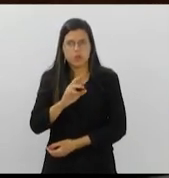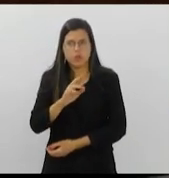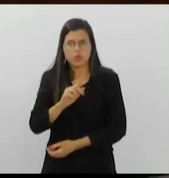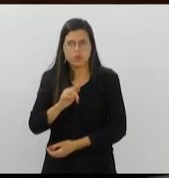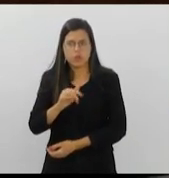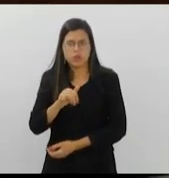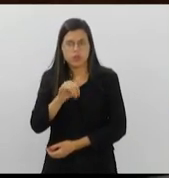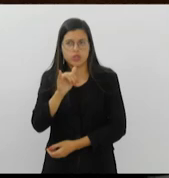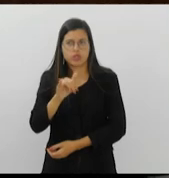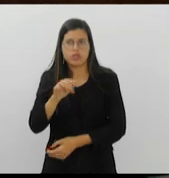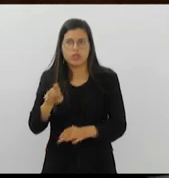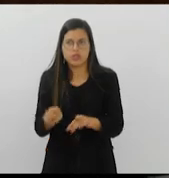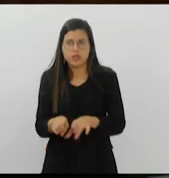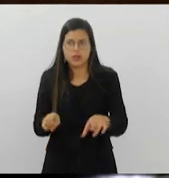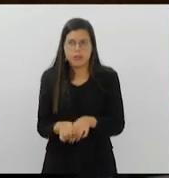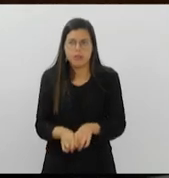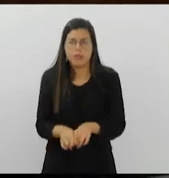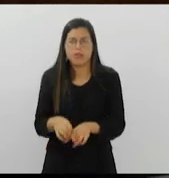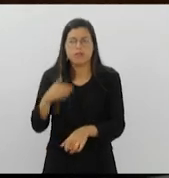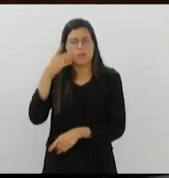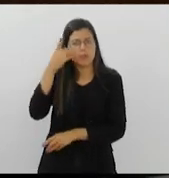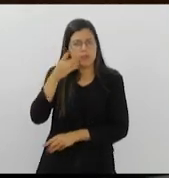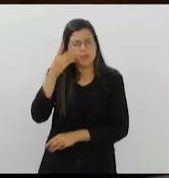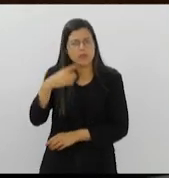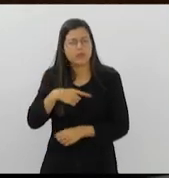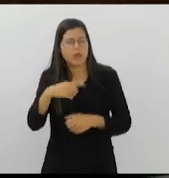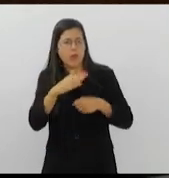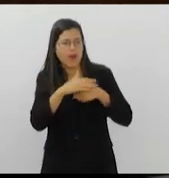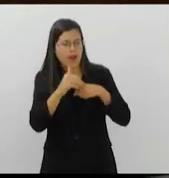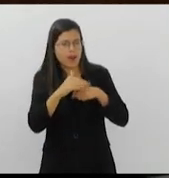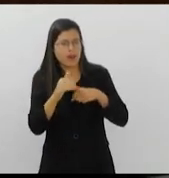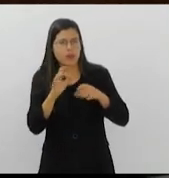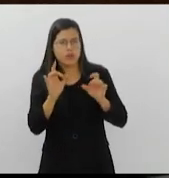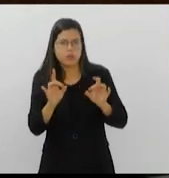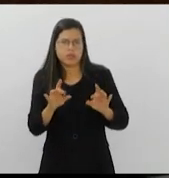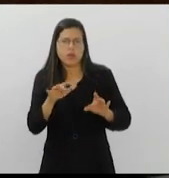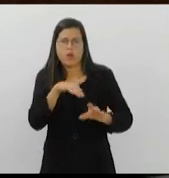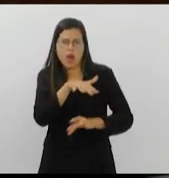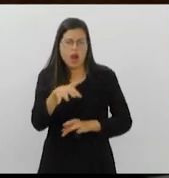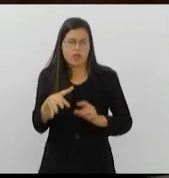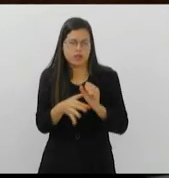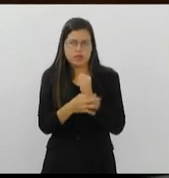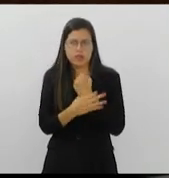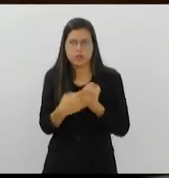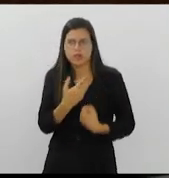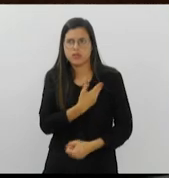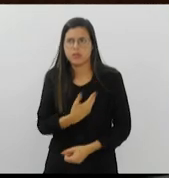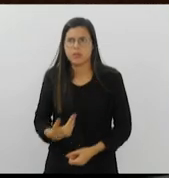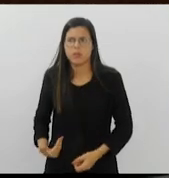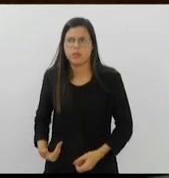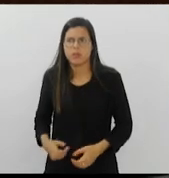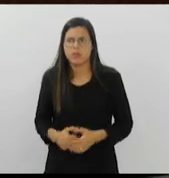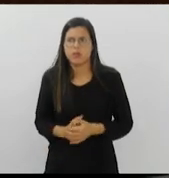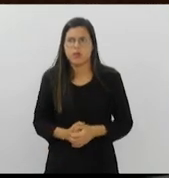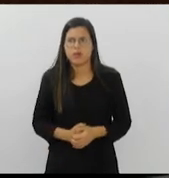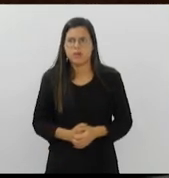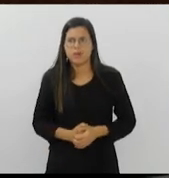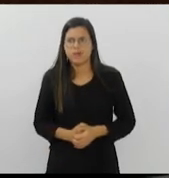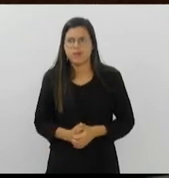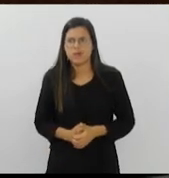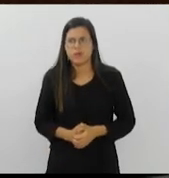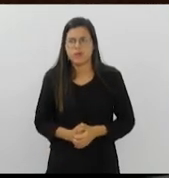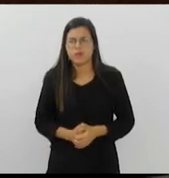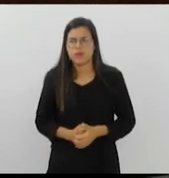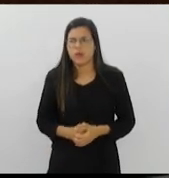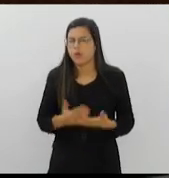pelas forças de segurança pública, um carinho especial por ser a última fronteira entre o bem e o mal. Eles não